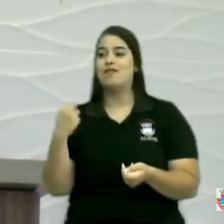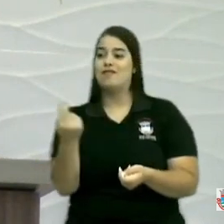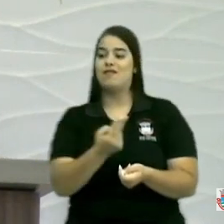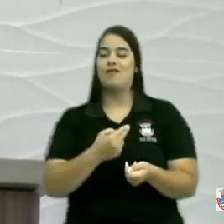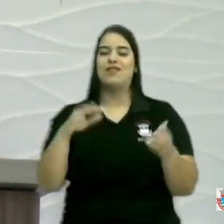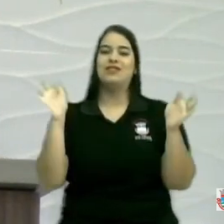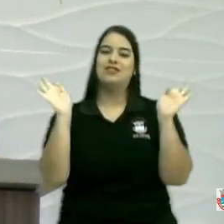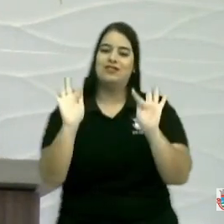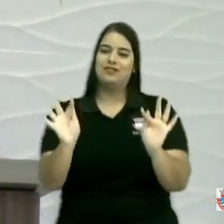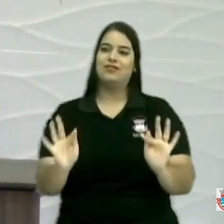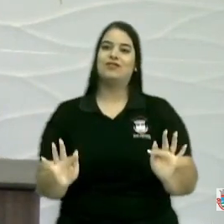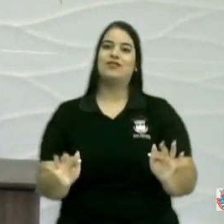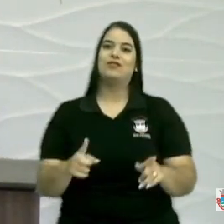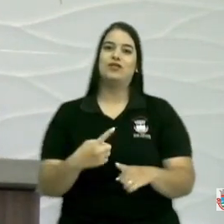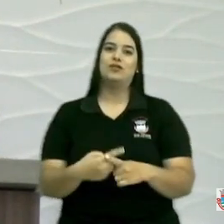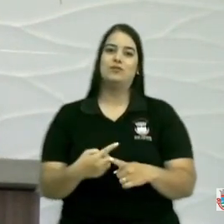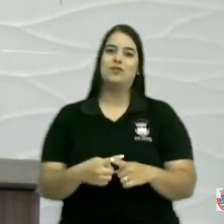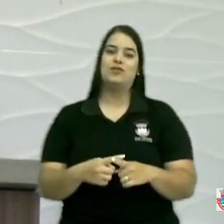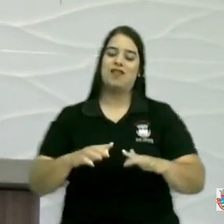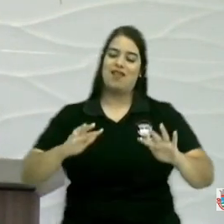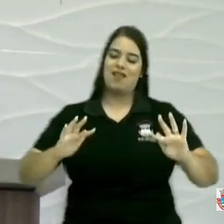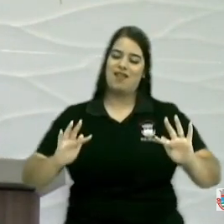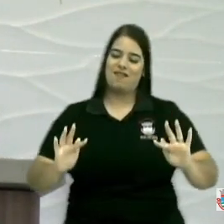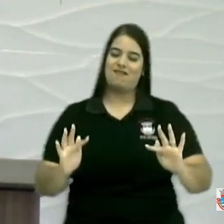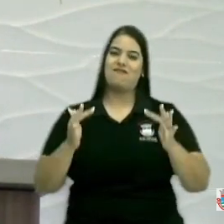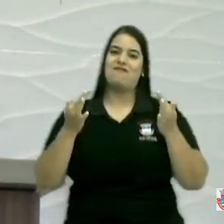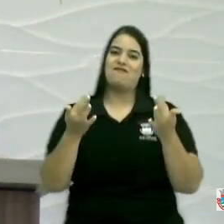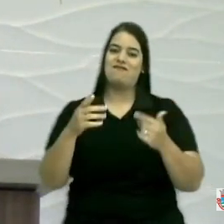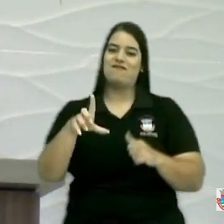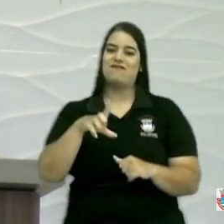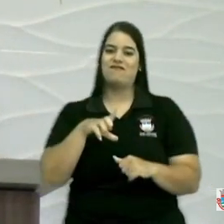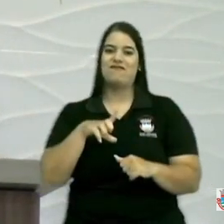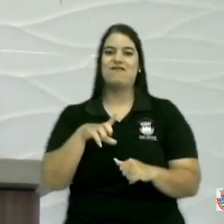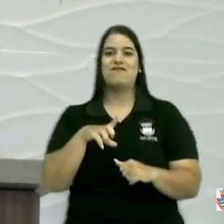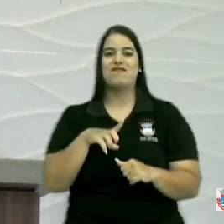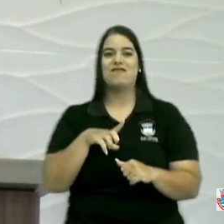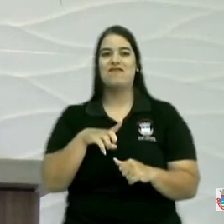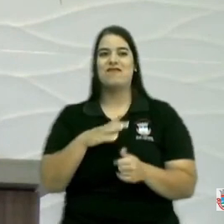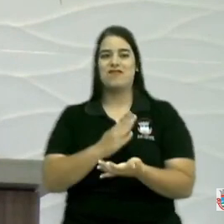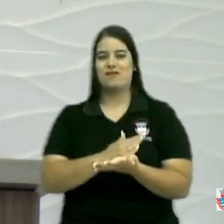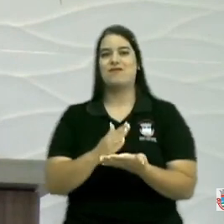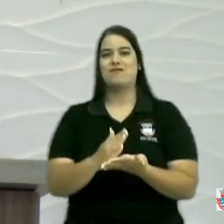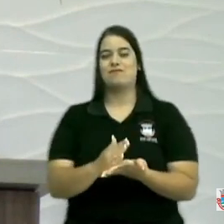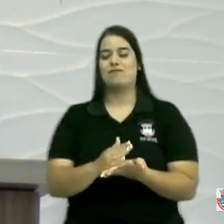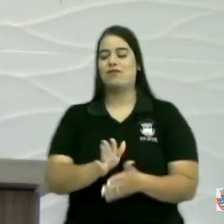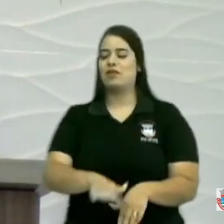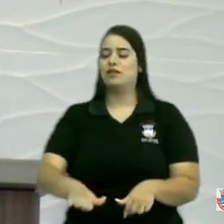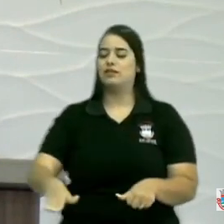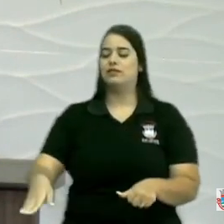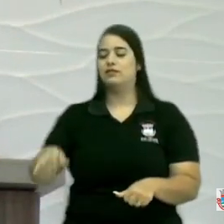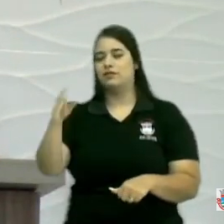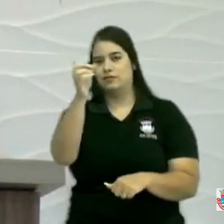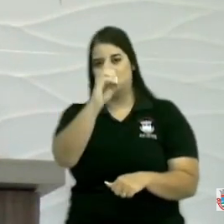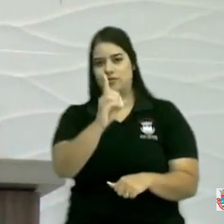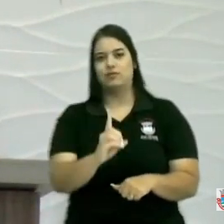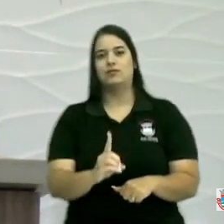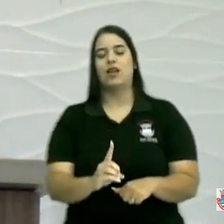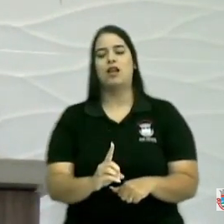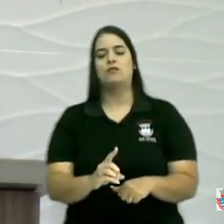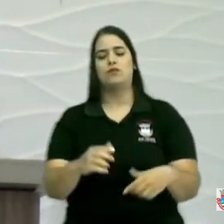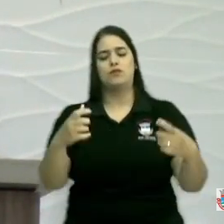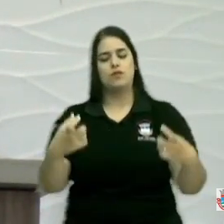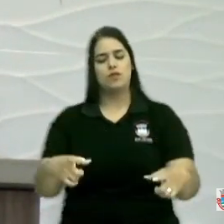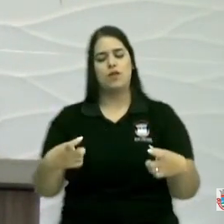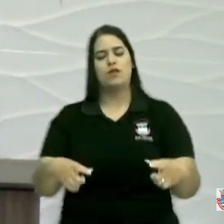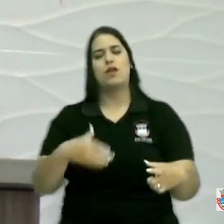porque foi inaugurado, a gente viu as famílias felizes. E o melhor de tudo é que as crianças com necessidades especiais, né, vão ter um espaço